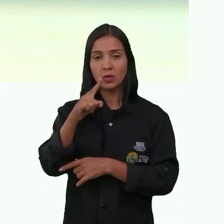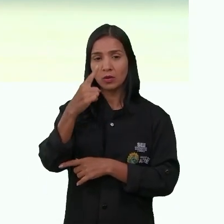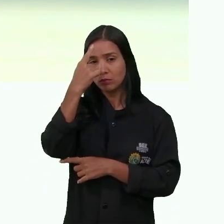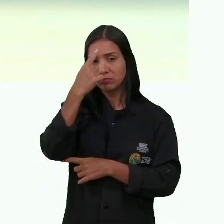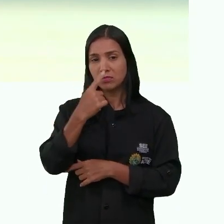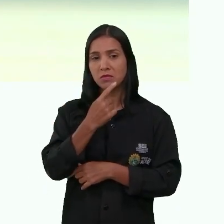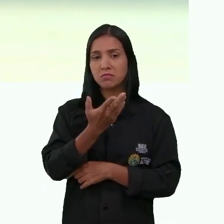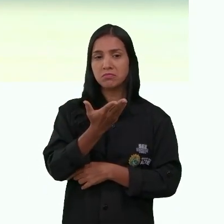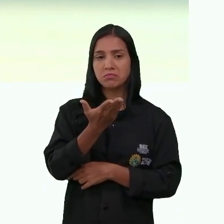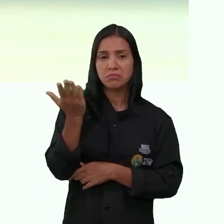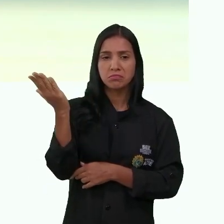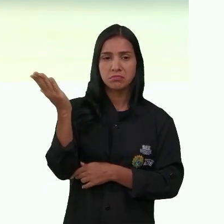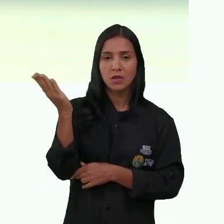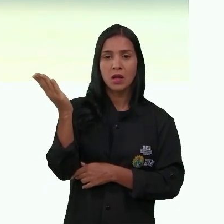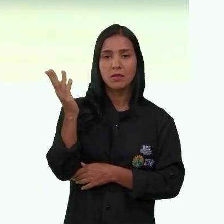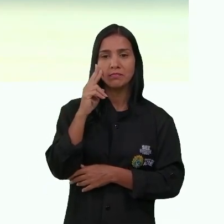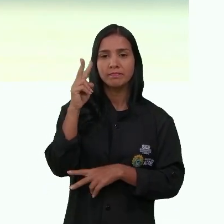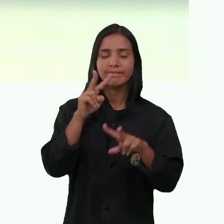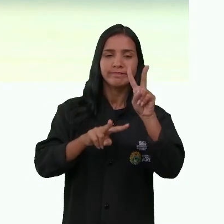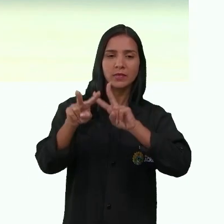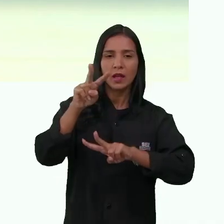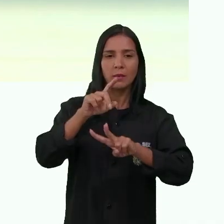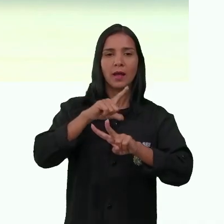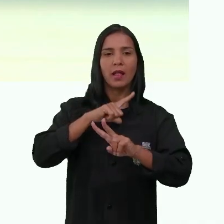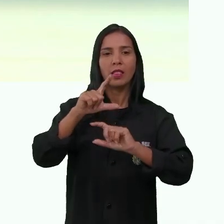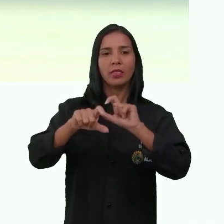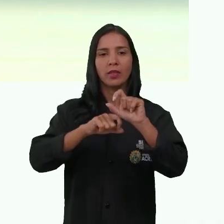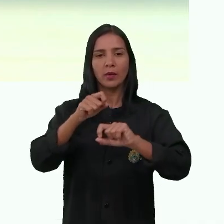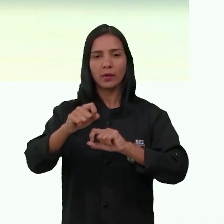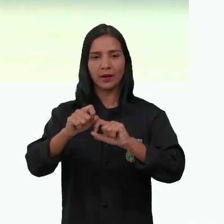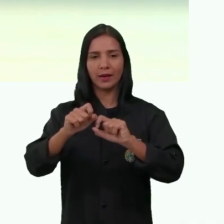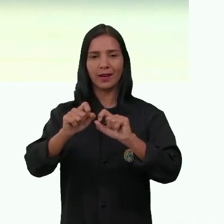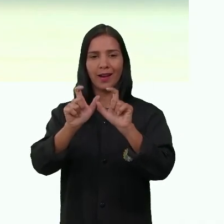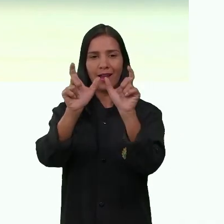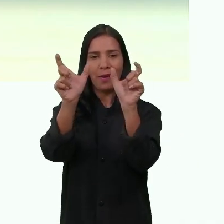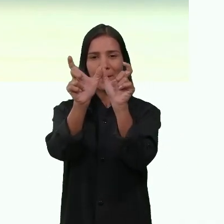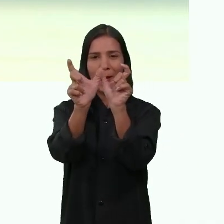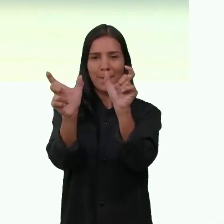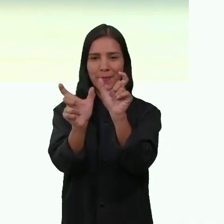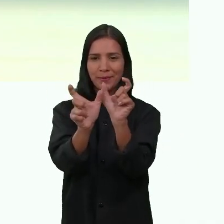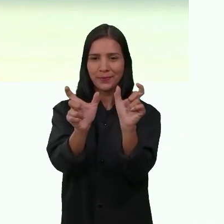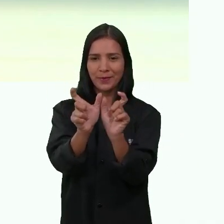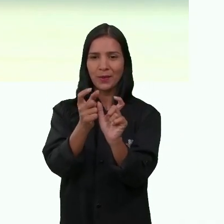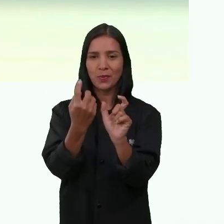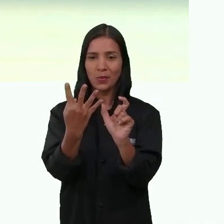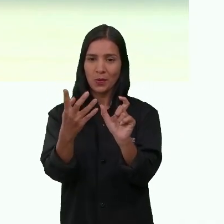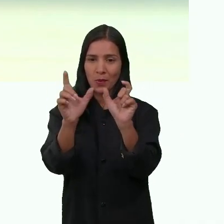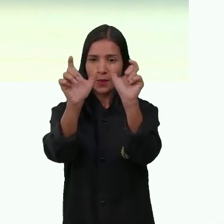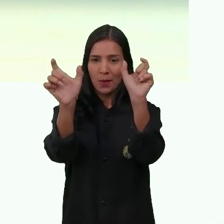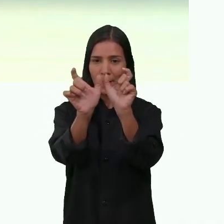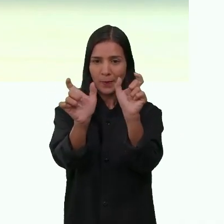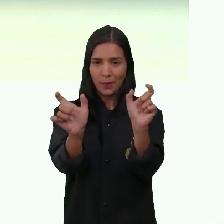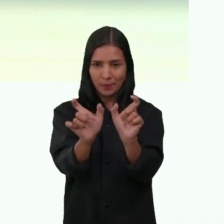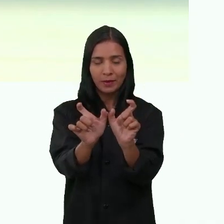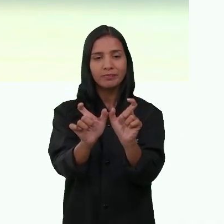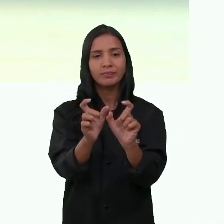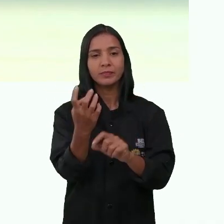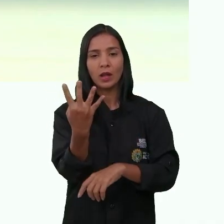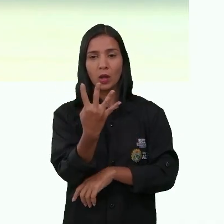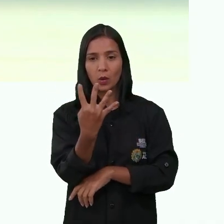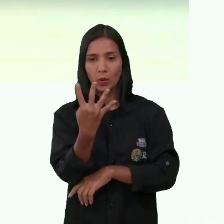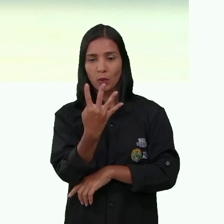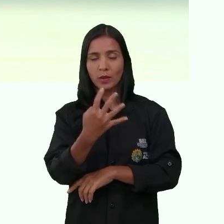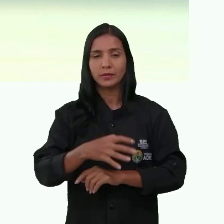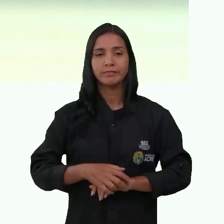na imagem, nós temos aqui uma montagem, né? Você pode observar 4 peças. Essas 4 peças,